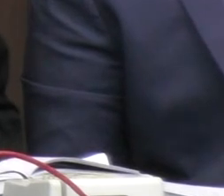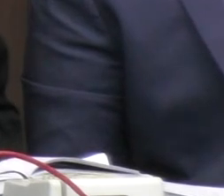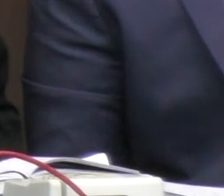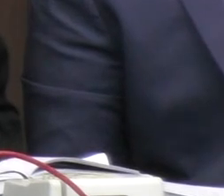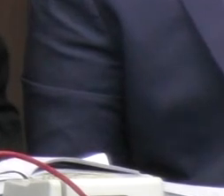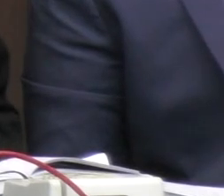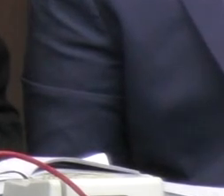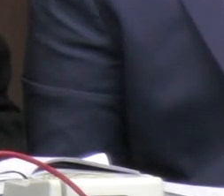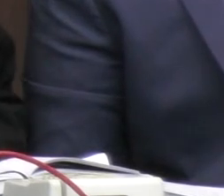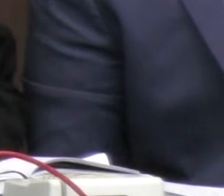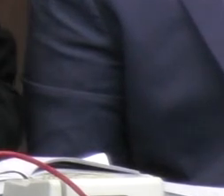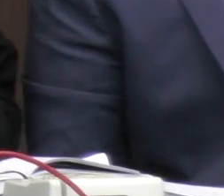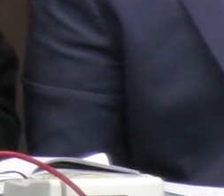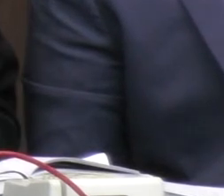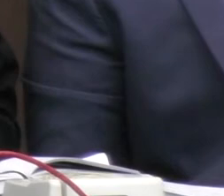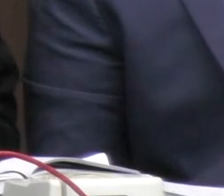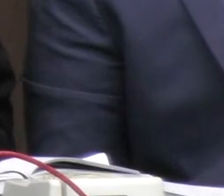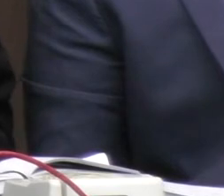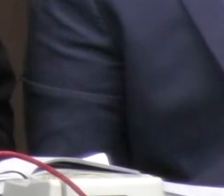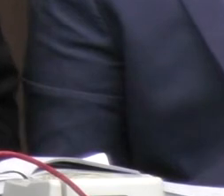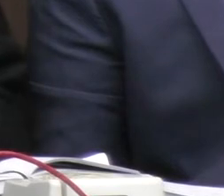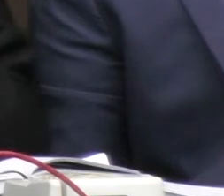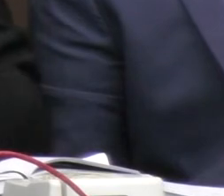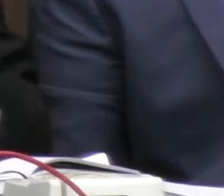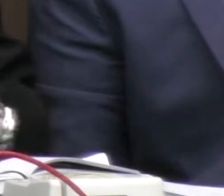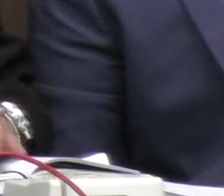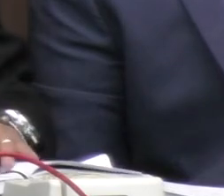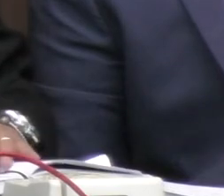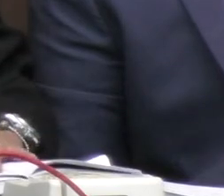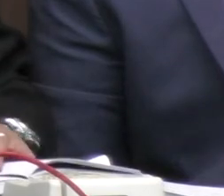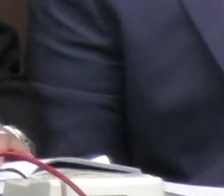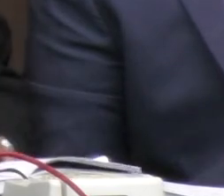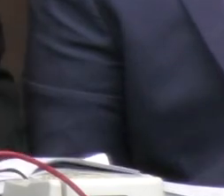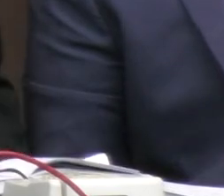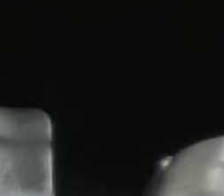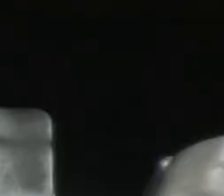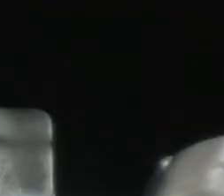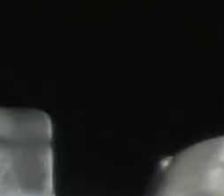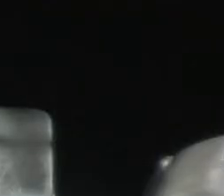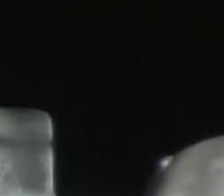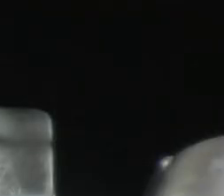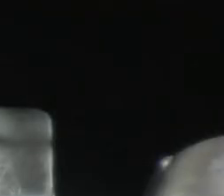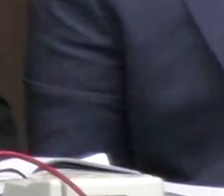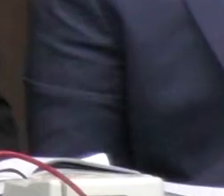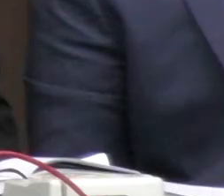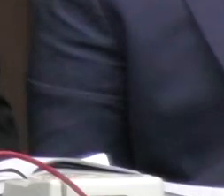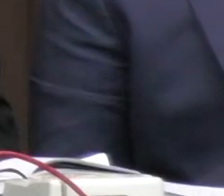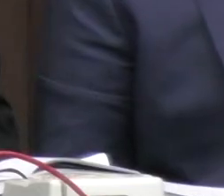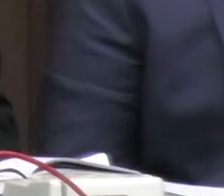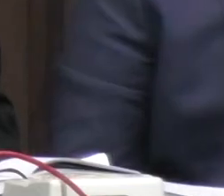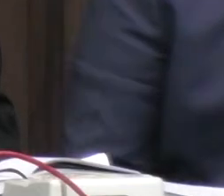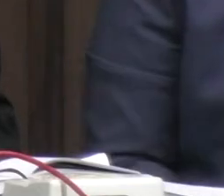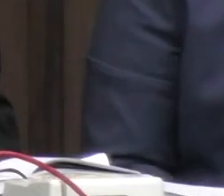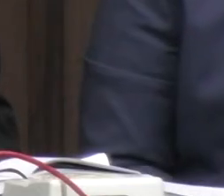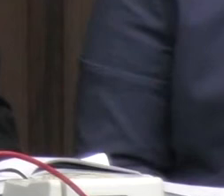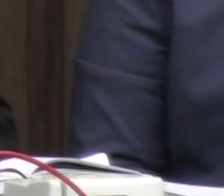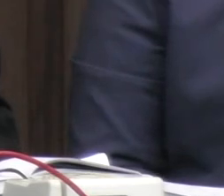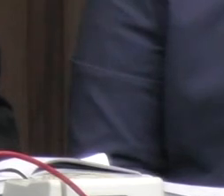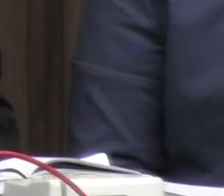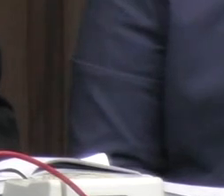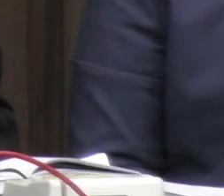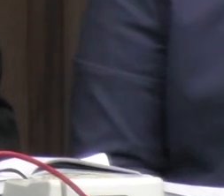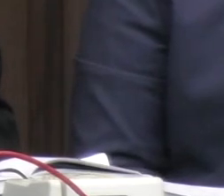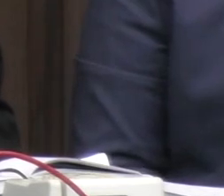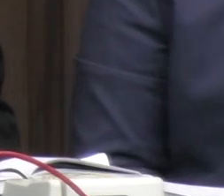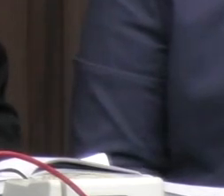o magistrado da casa exatamente por isso que eu estou falando estou explicando para todos o que eu estou explicando é de interesse